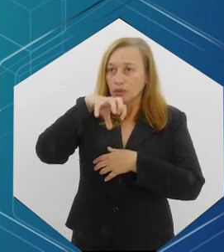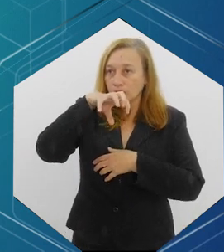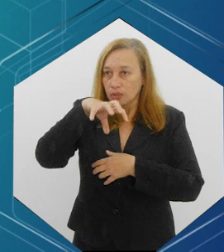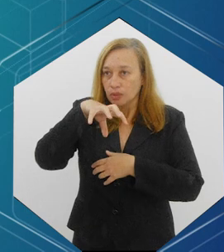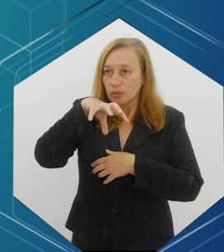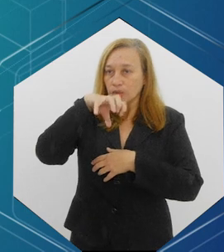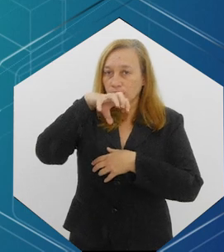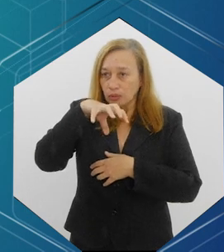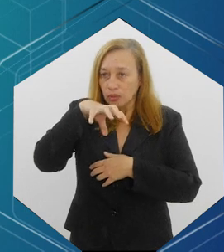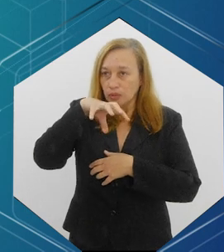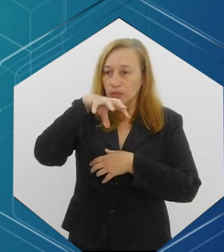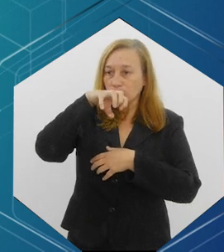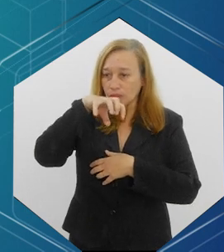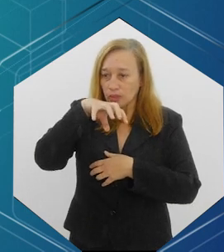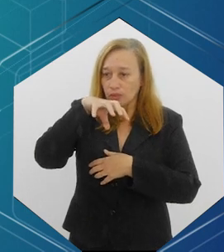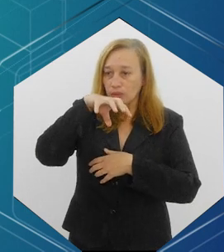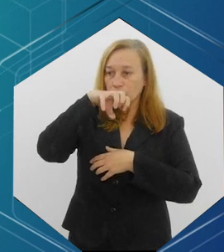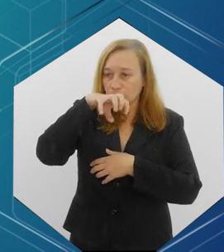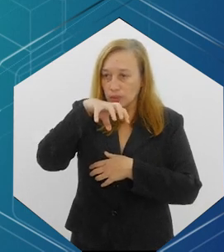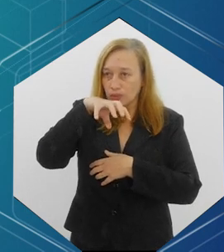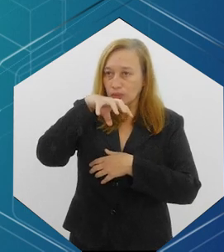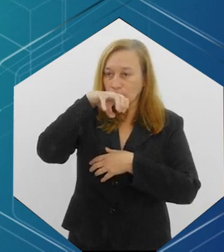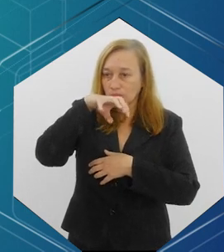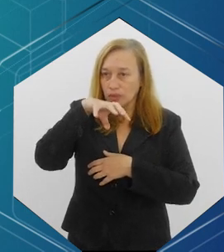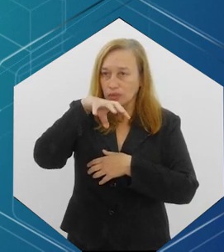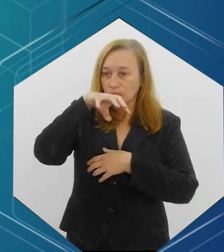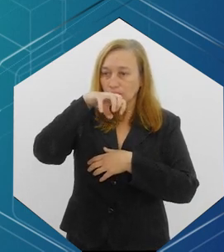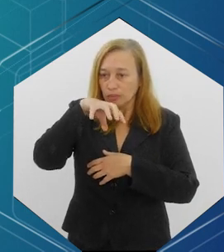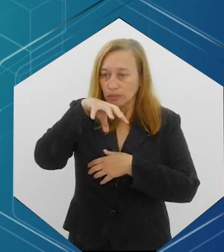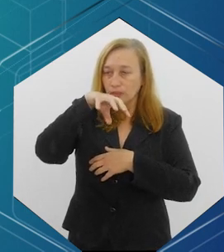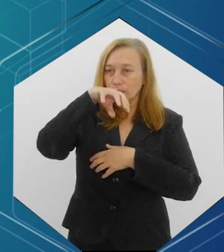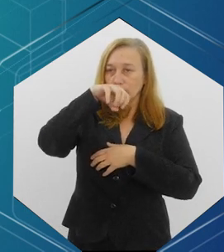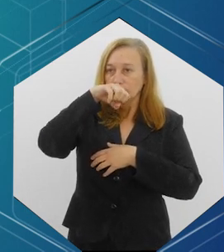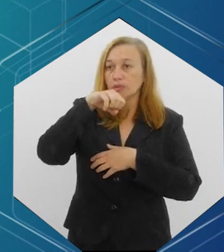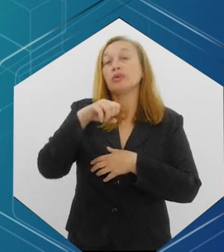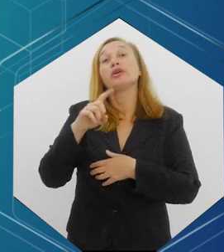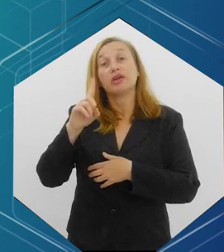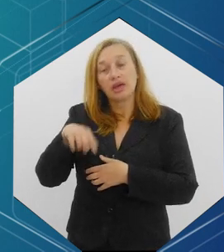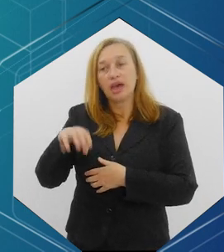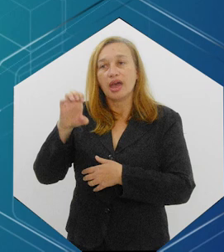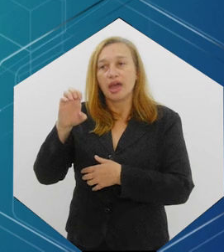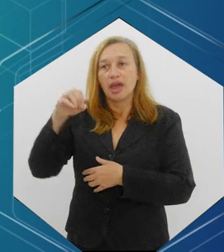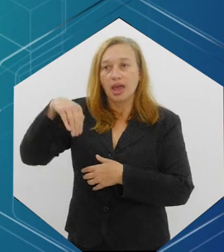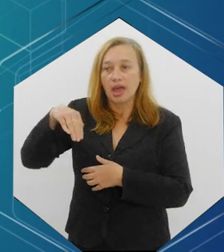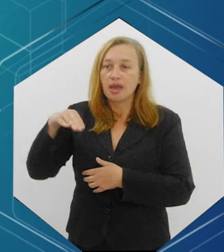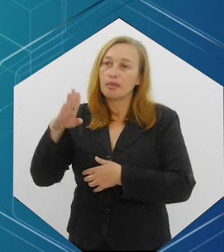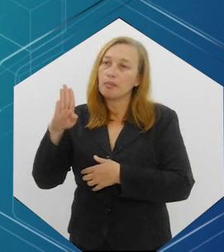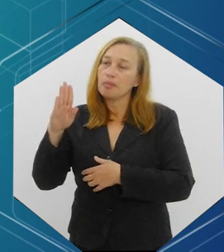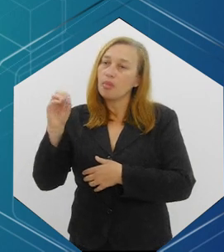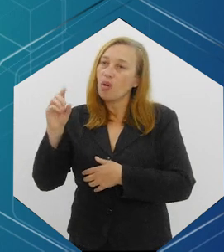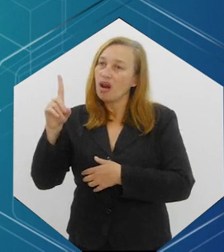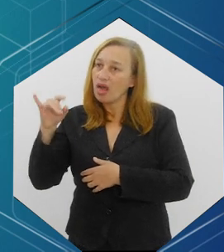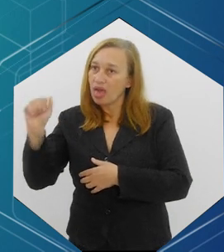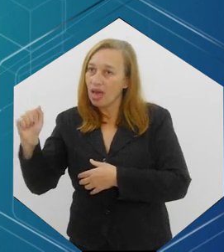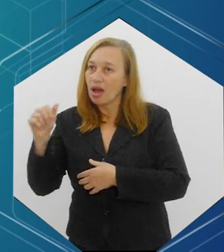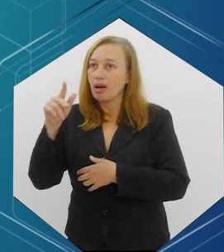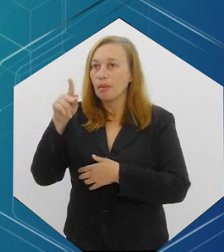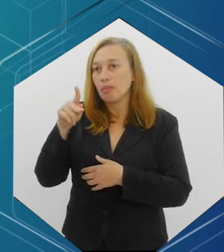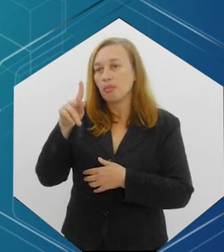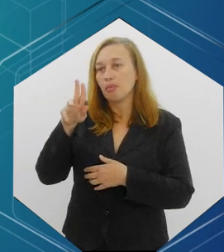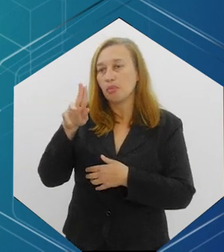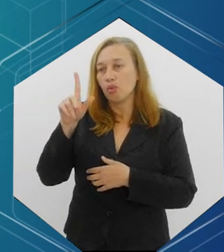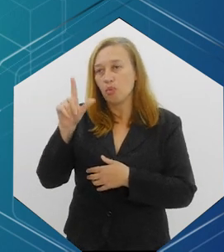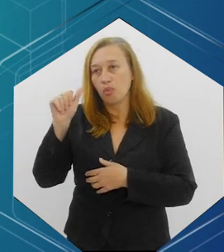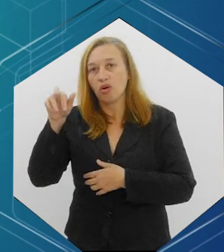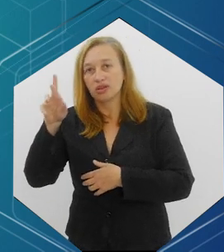atua, e causa um infarto pulmonar, que é exatamente a embolia pulmonar. E com isso você